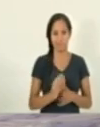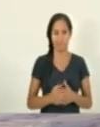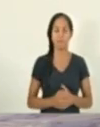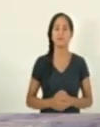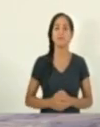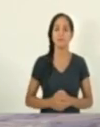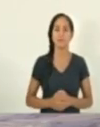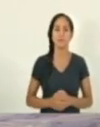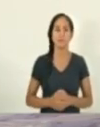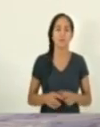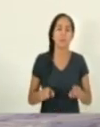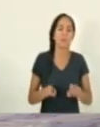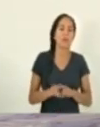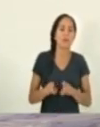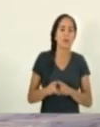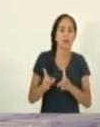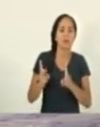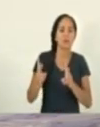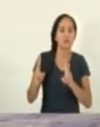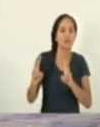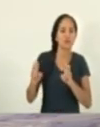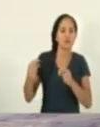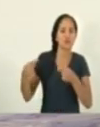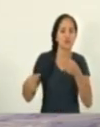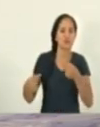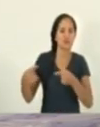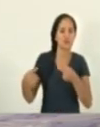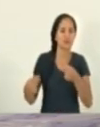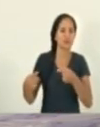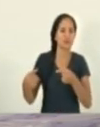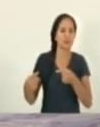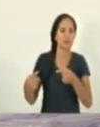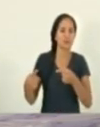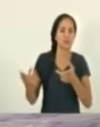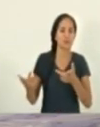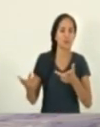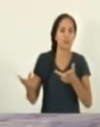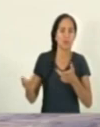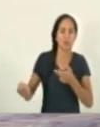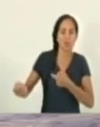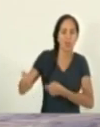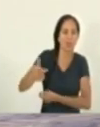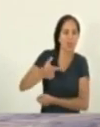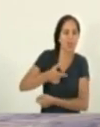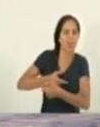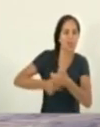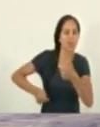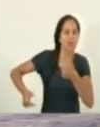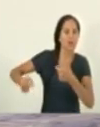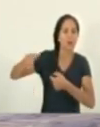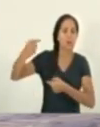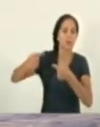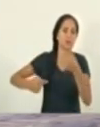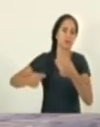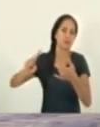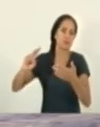Discutimos também essa questão de as jogadas políticas, os processos, e que,